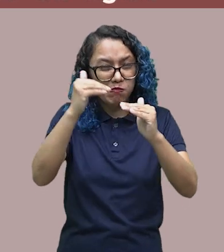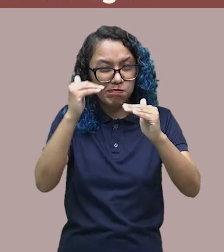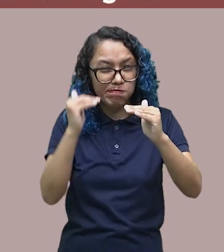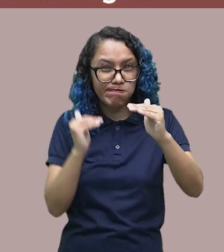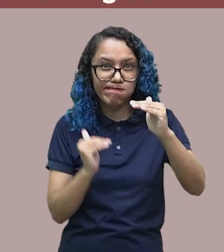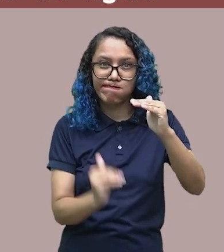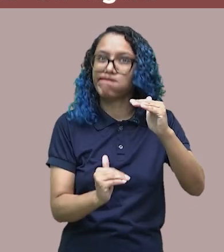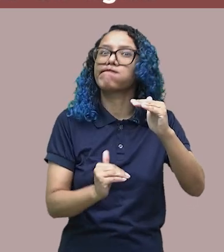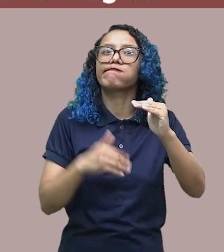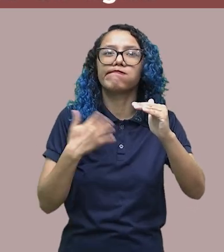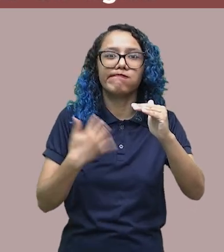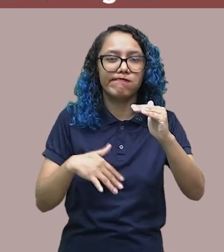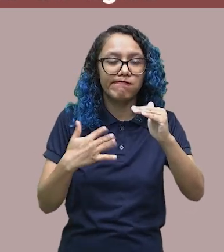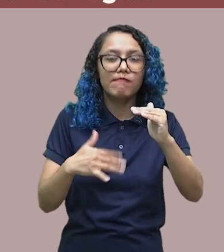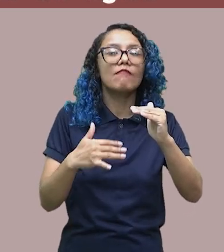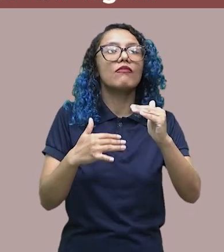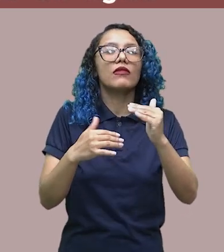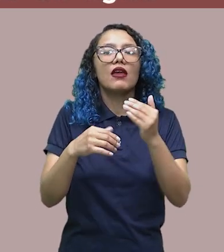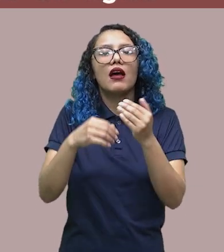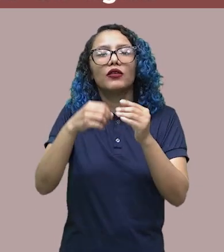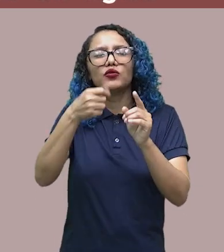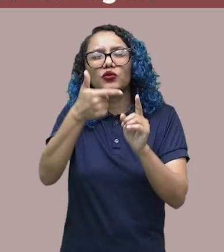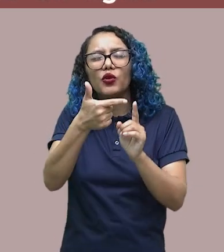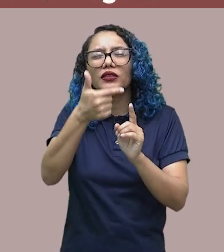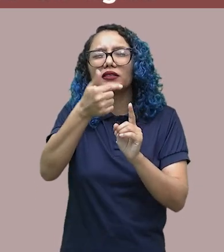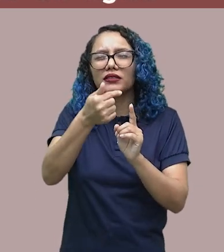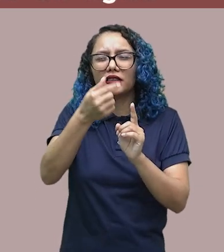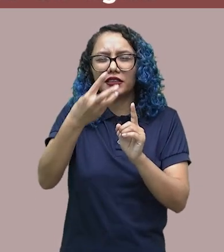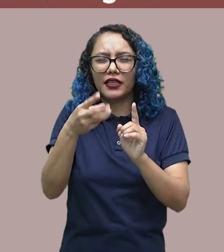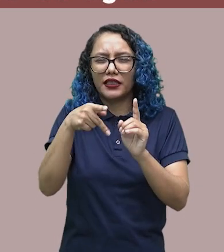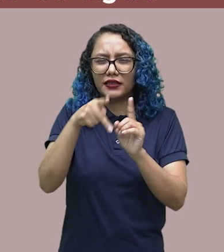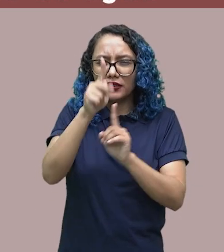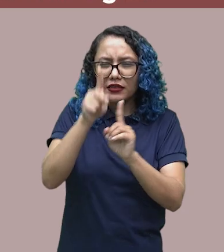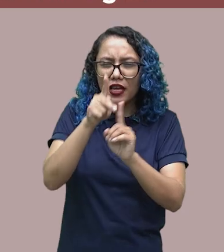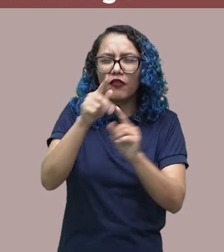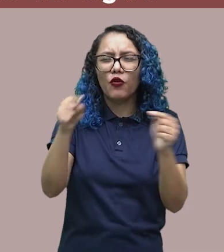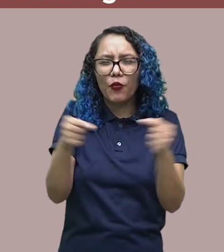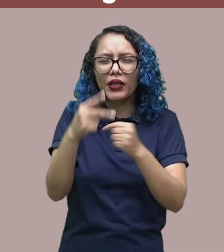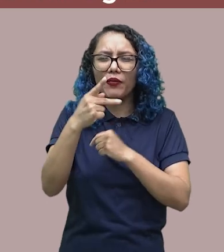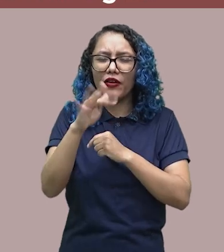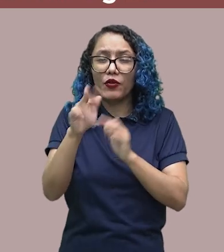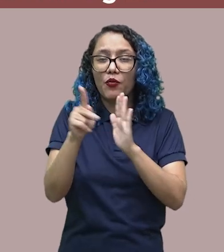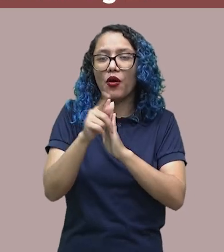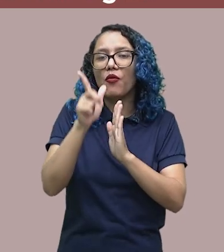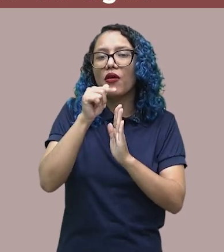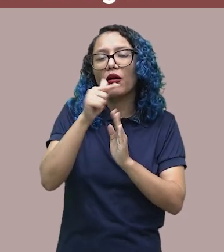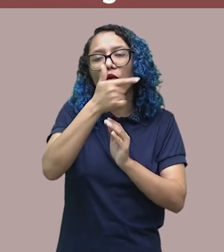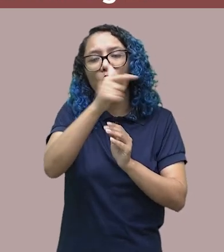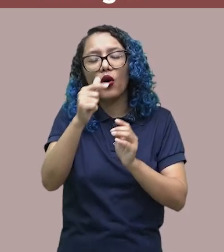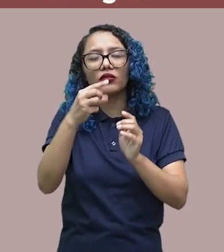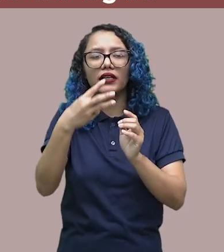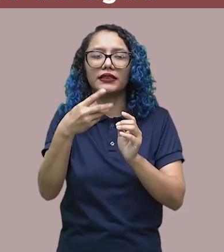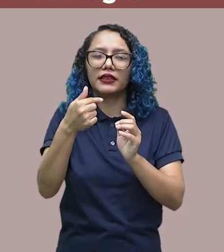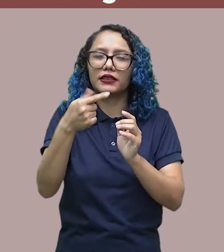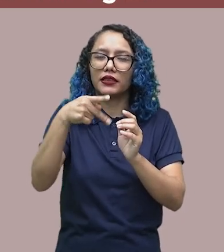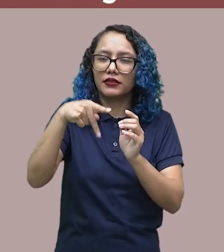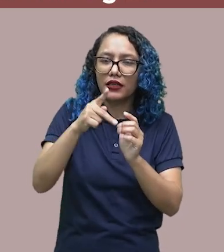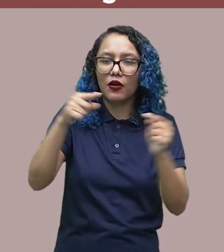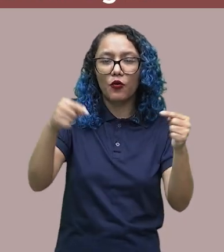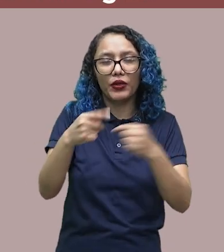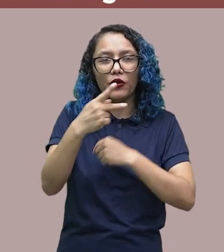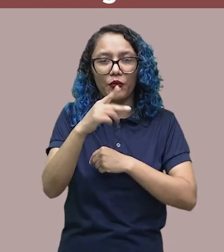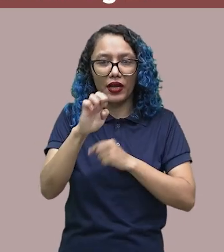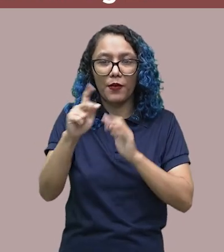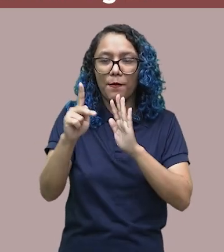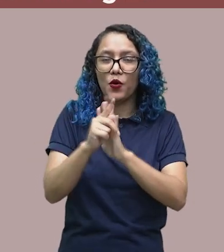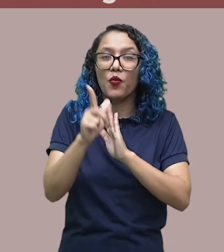baixas, 273 Kelvin, ponto de fusão da água, 373 Kelvin, ponto de